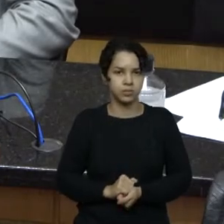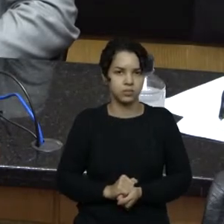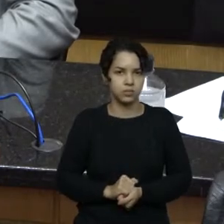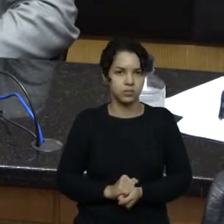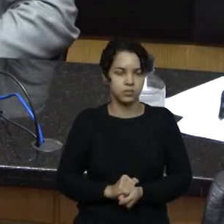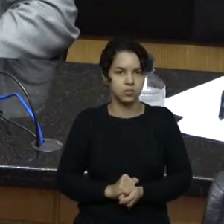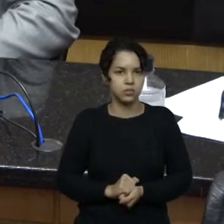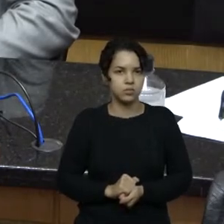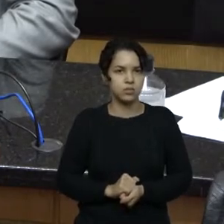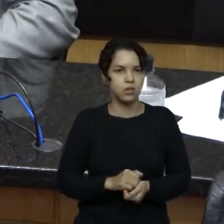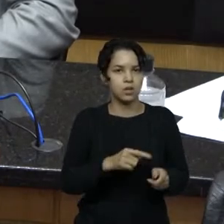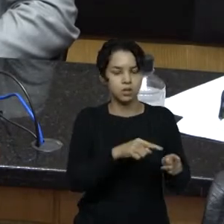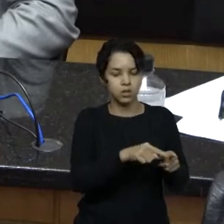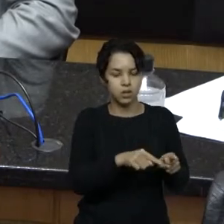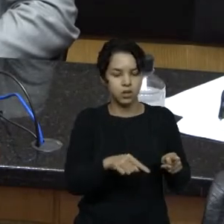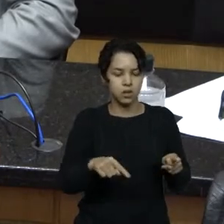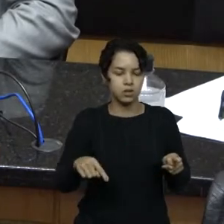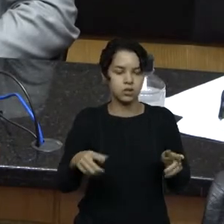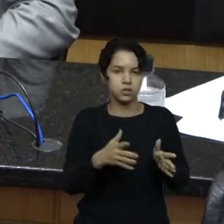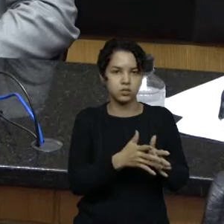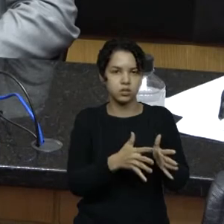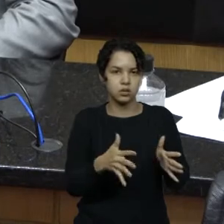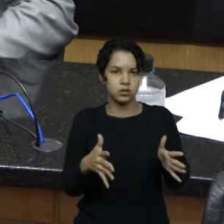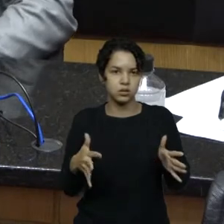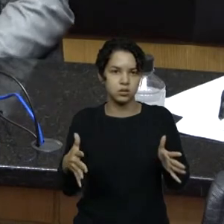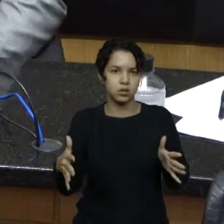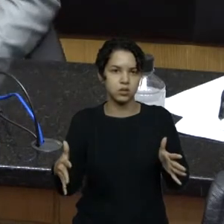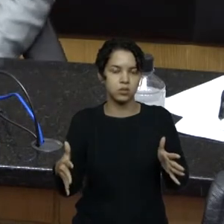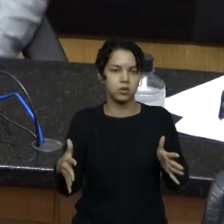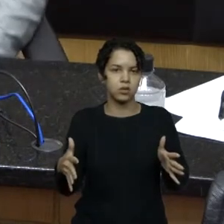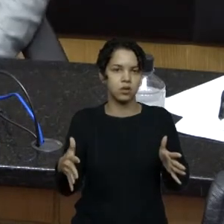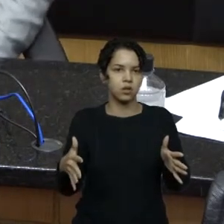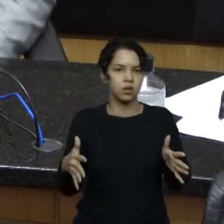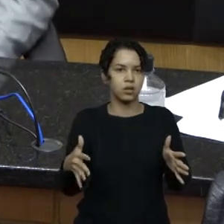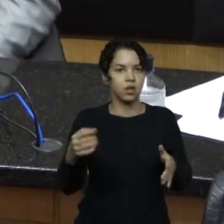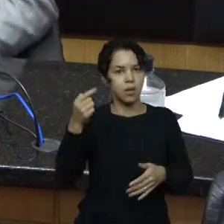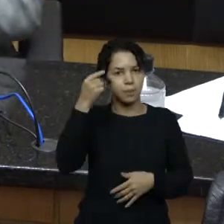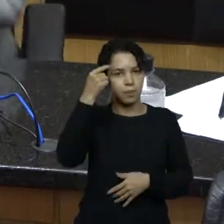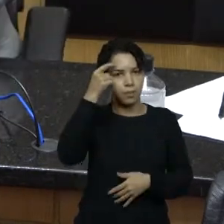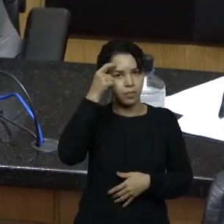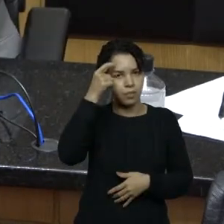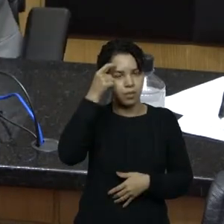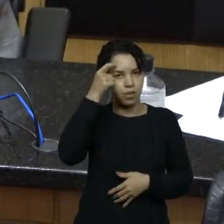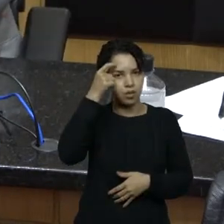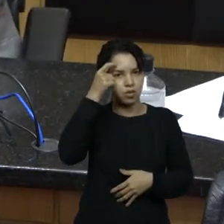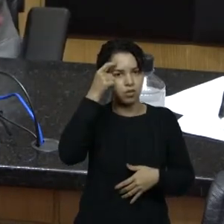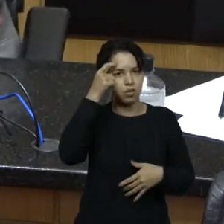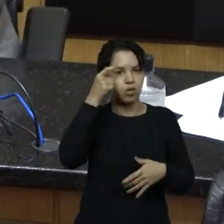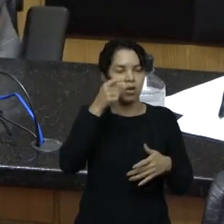e nesse tempo e passou um filme na minha cabeça